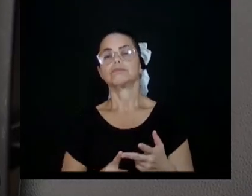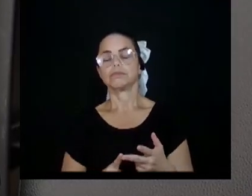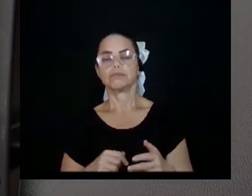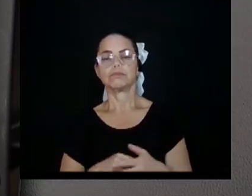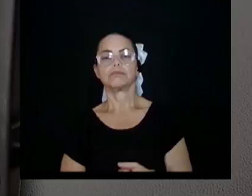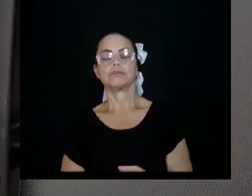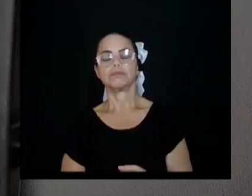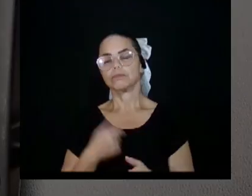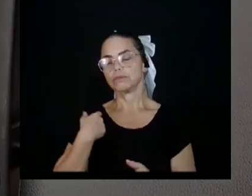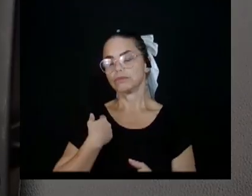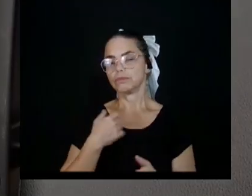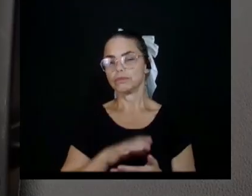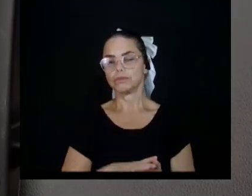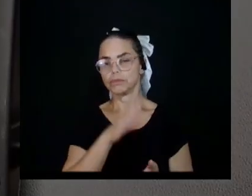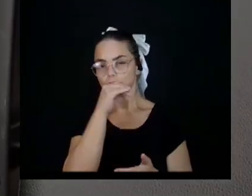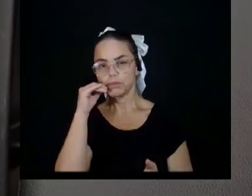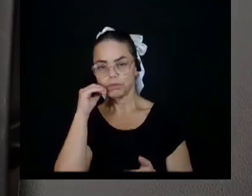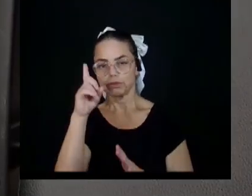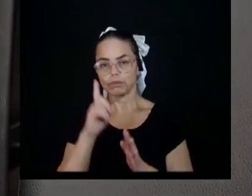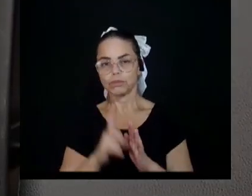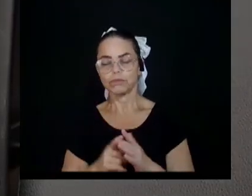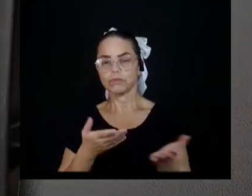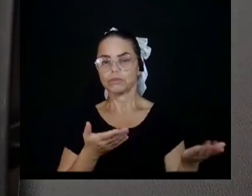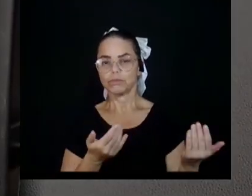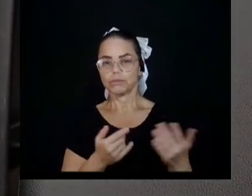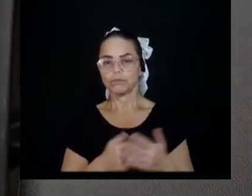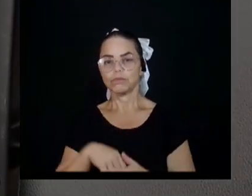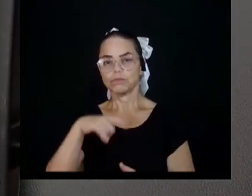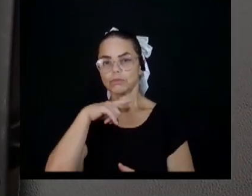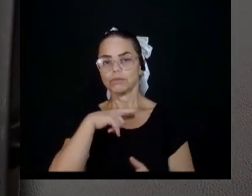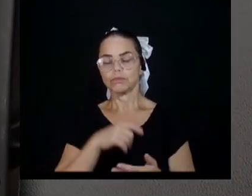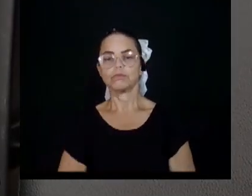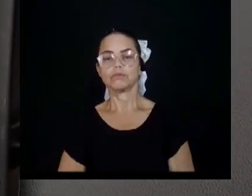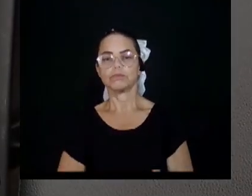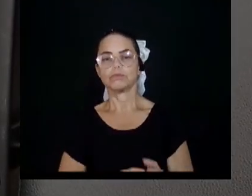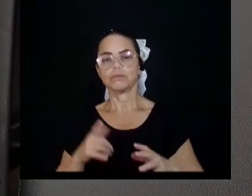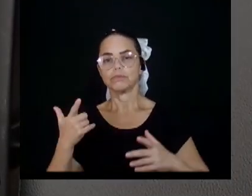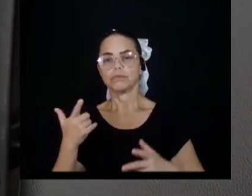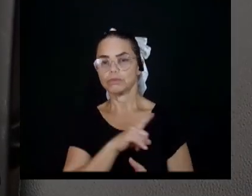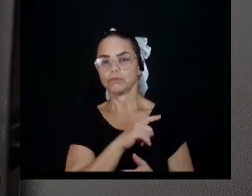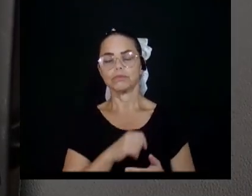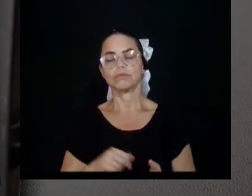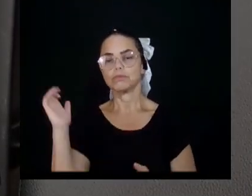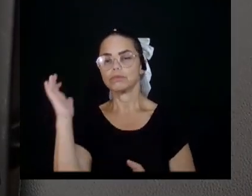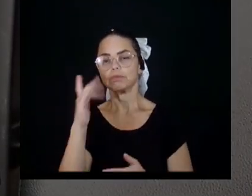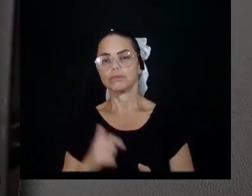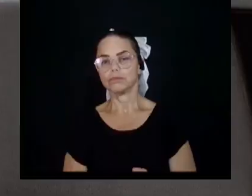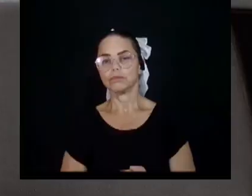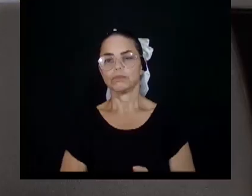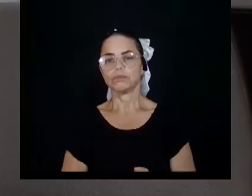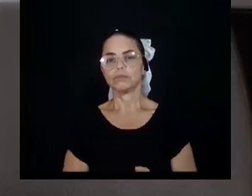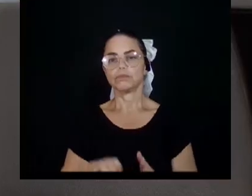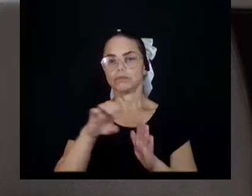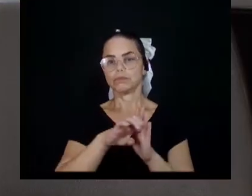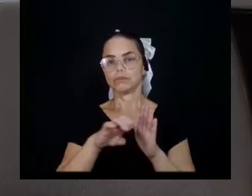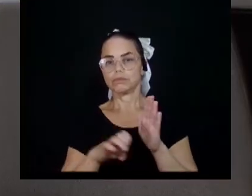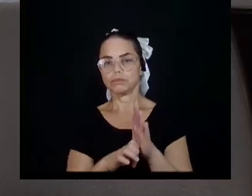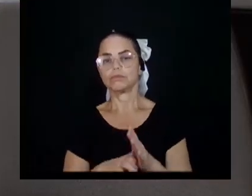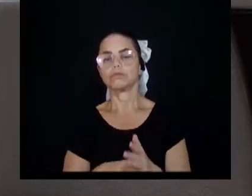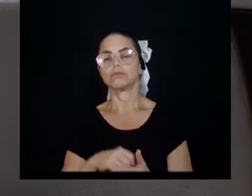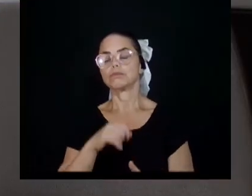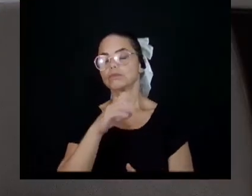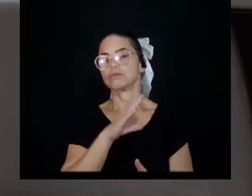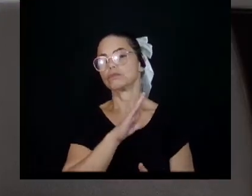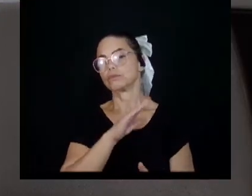juventude. Nós sabemos que nós temos uma grande conquista no Brasil, que foi o Estatuto da Criança e do Adolescente. A partir